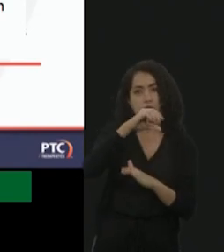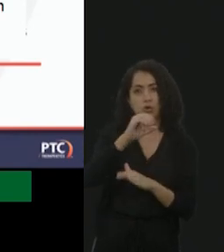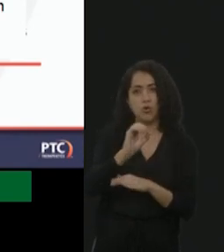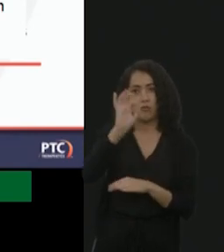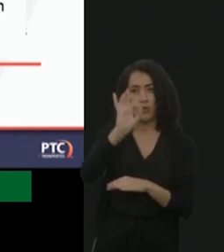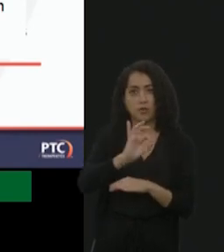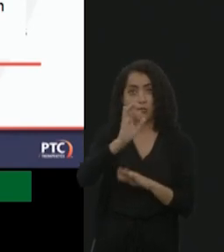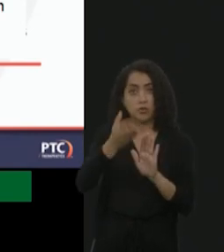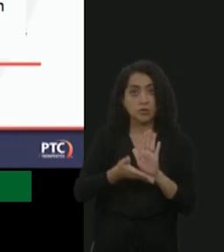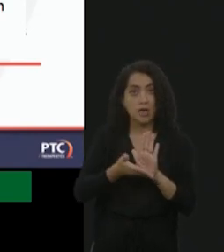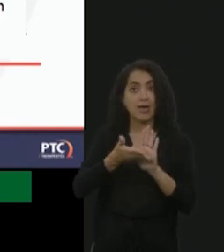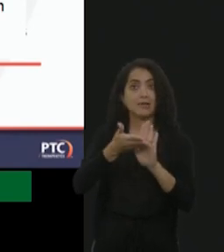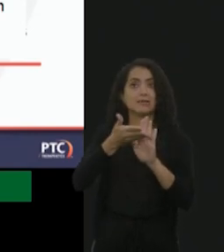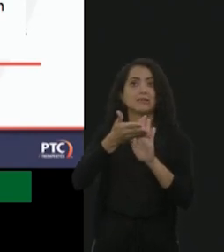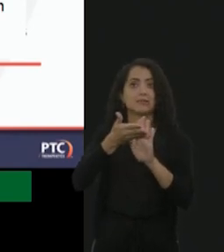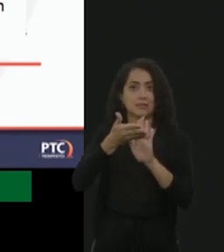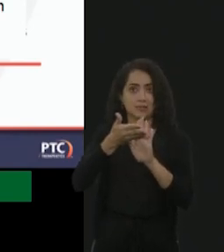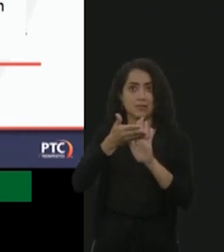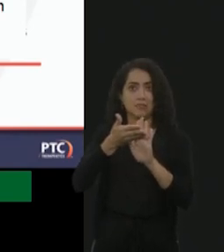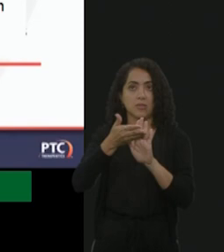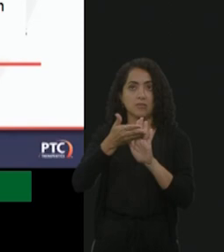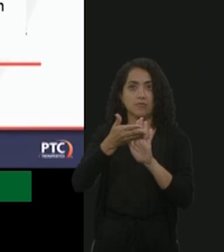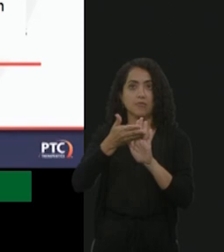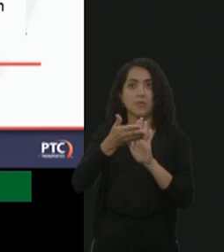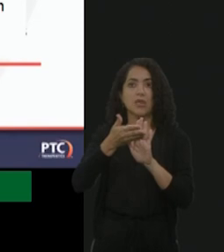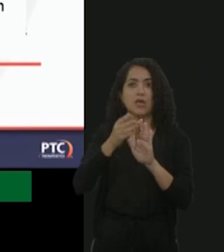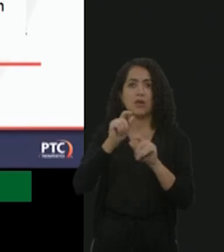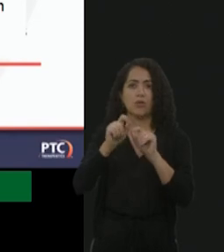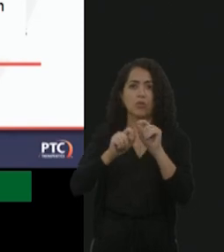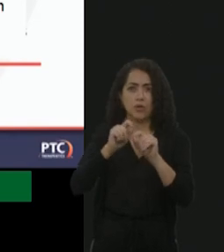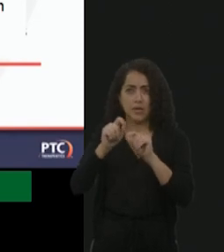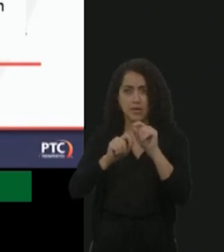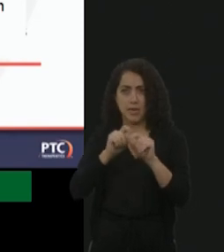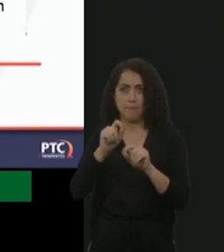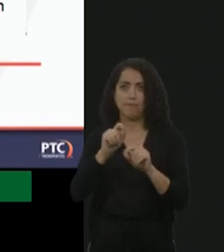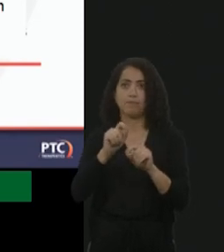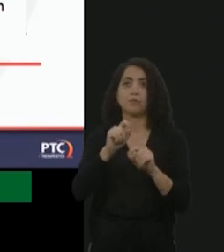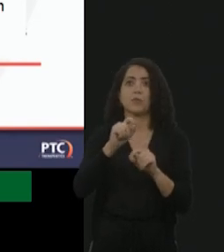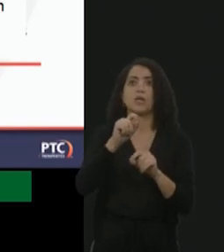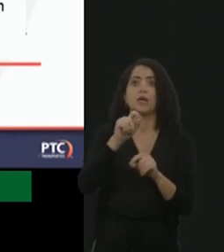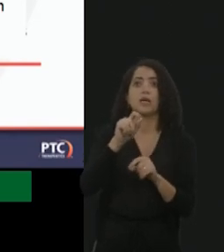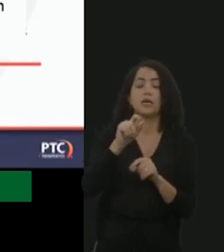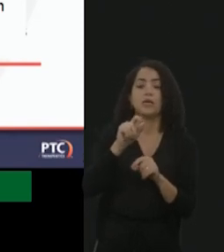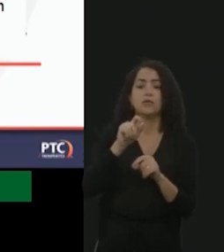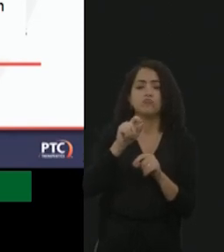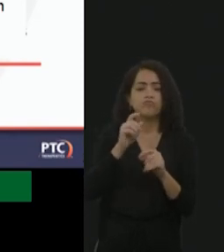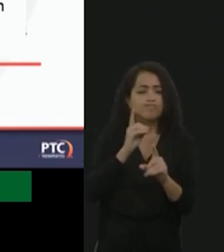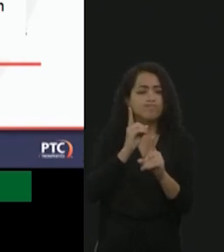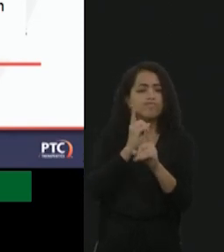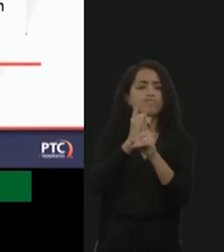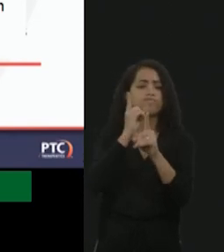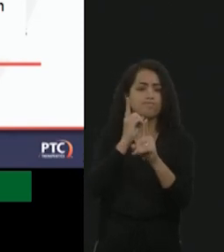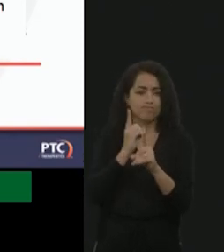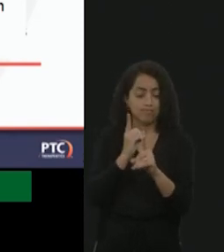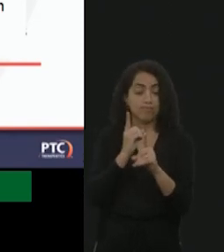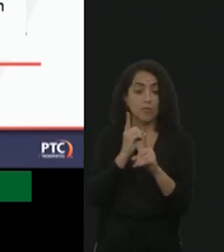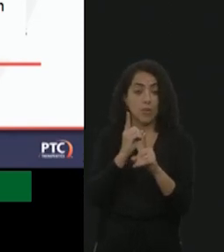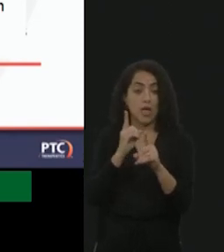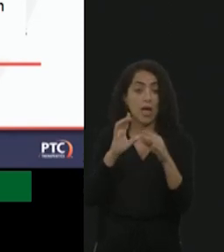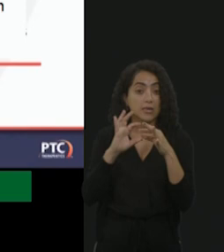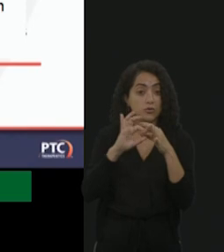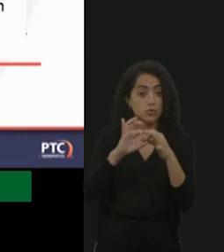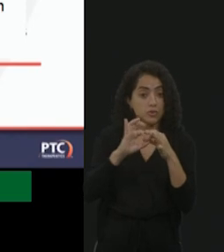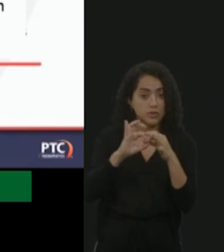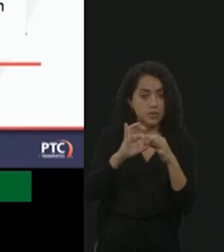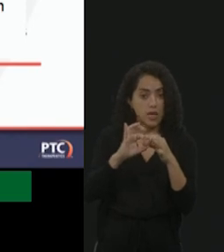de 90% dos casos, hipotonia. Então, é o primeiro sinal, né, o primeiro achado. Associado a isso, a questão